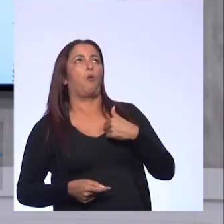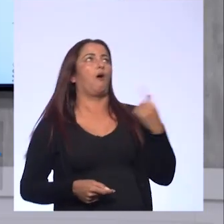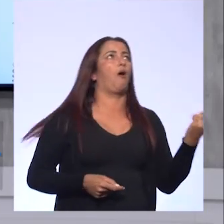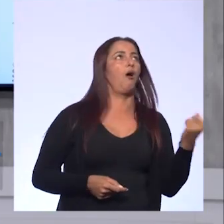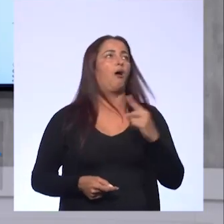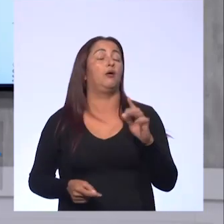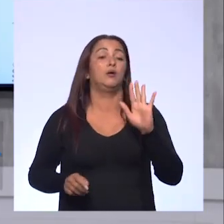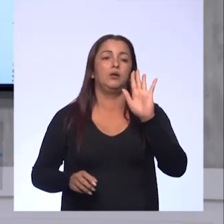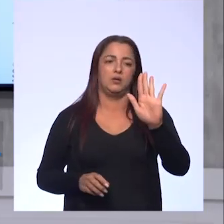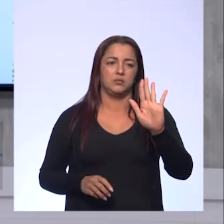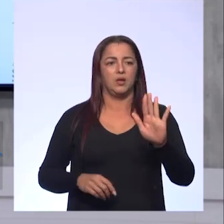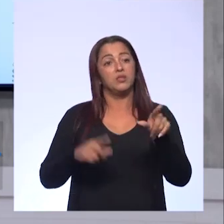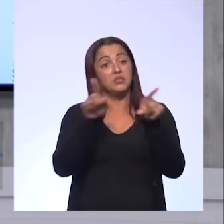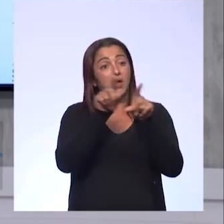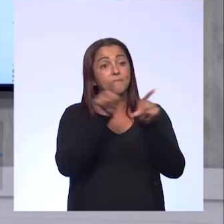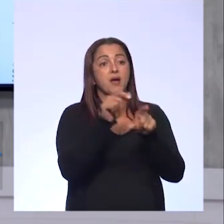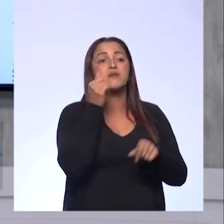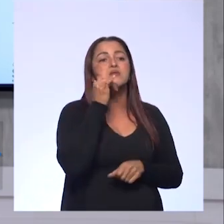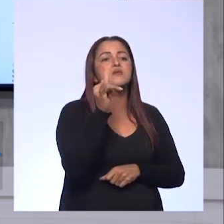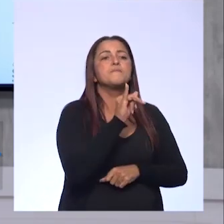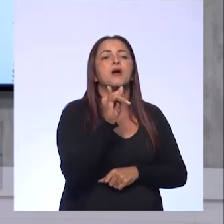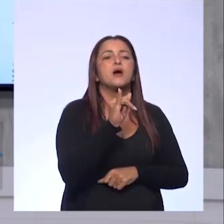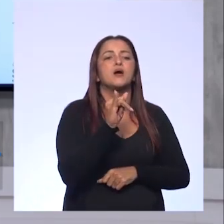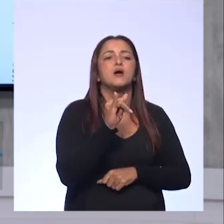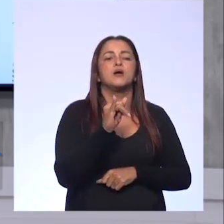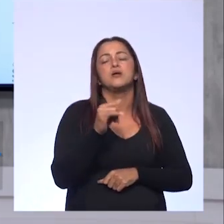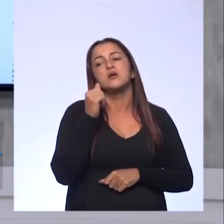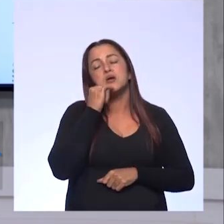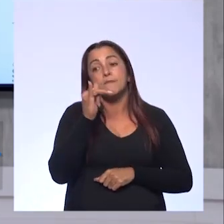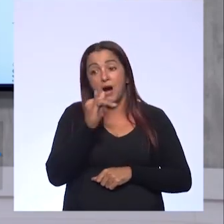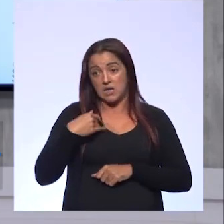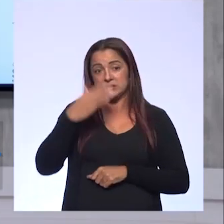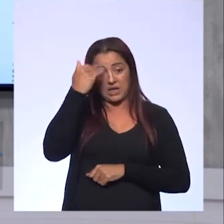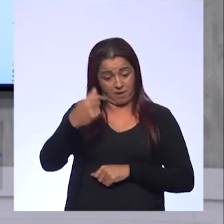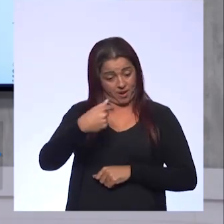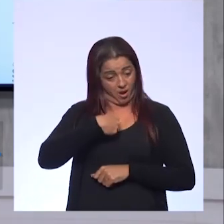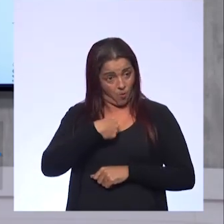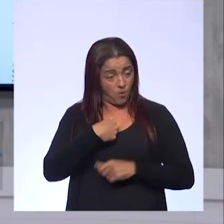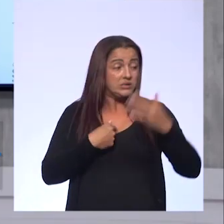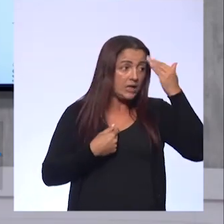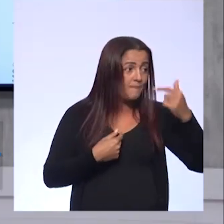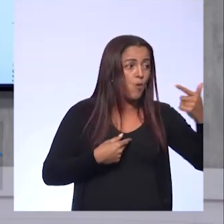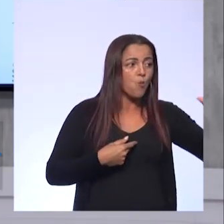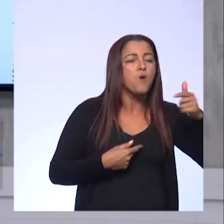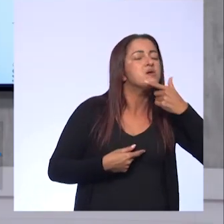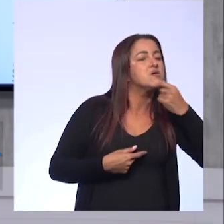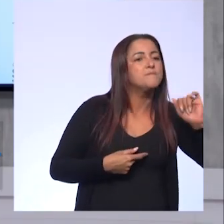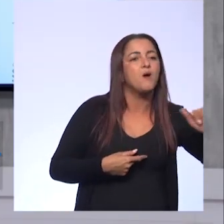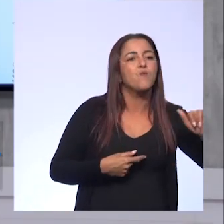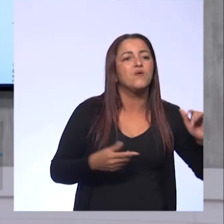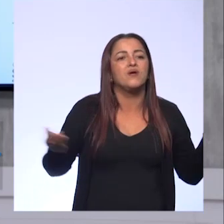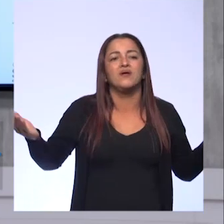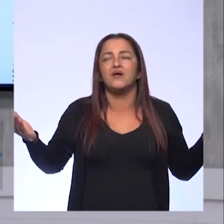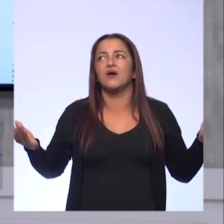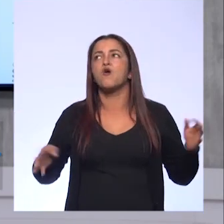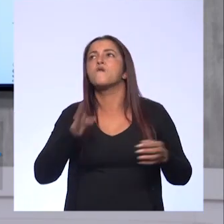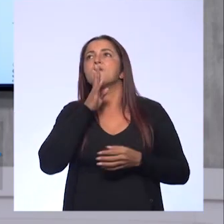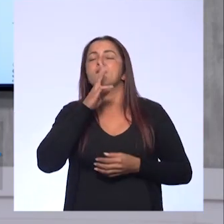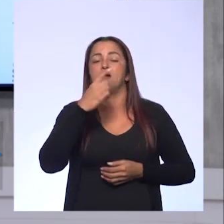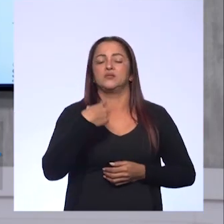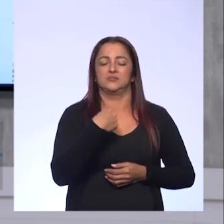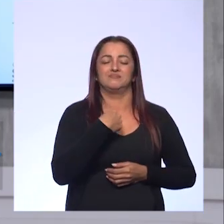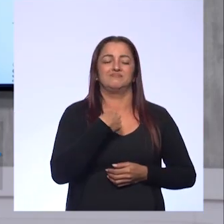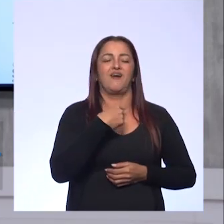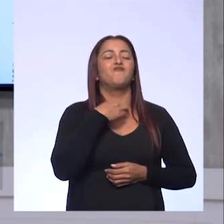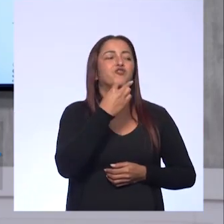caso Aqui nós temos uma irmã também a minha irmã Nunca confunda você não sabe quando sou eu que eu não sou meu irmão telefone porque ela conhece bem a nossa